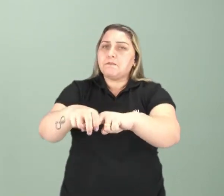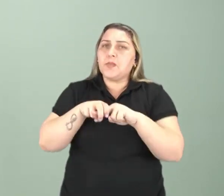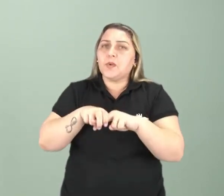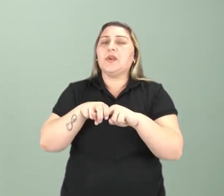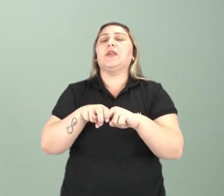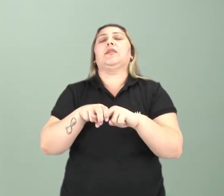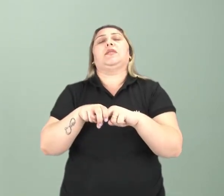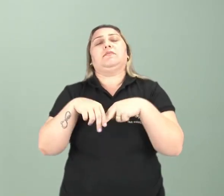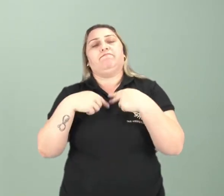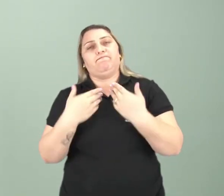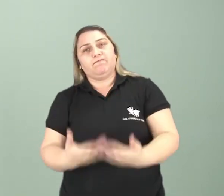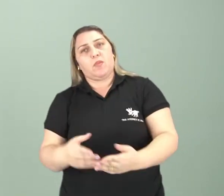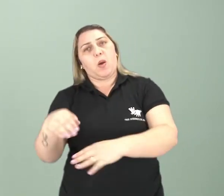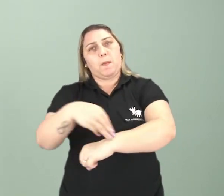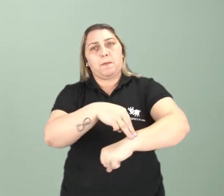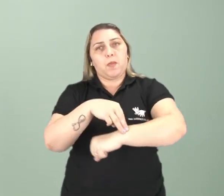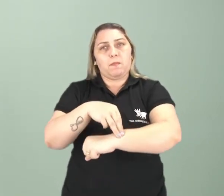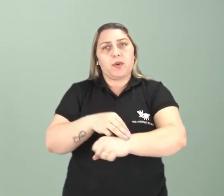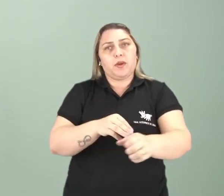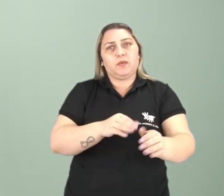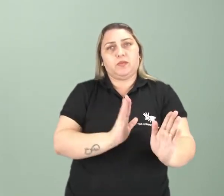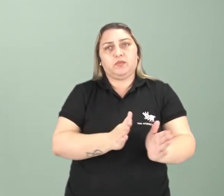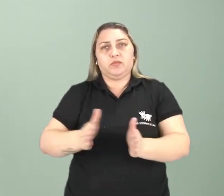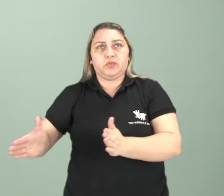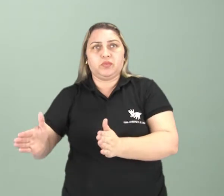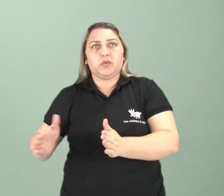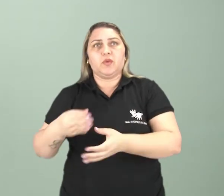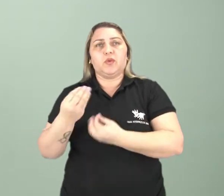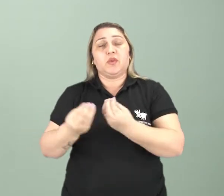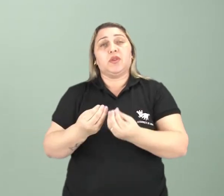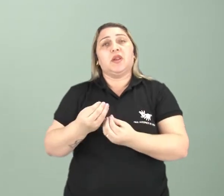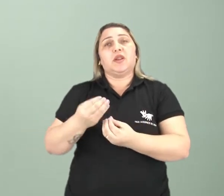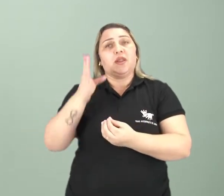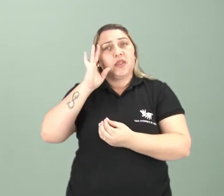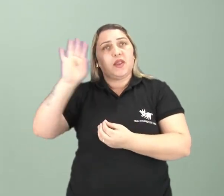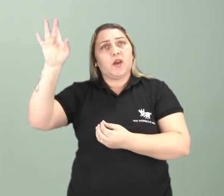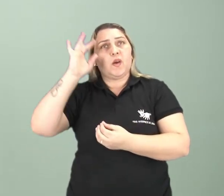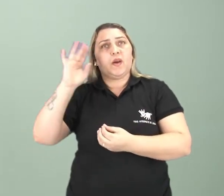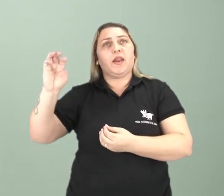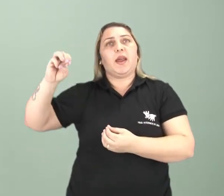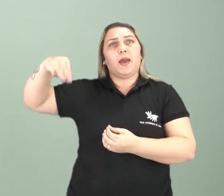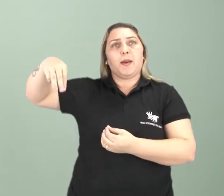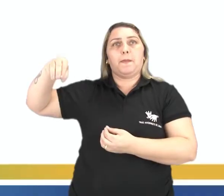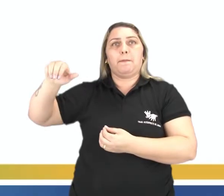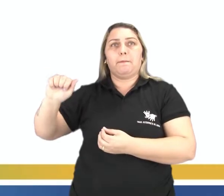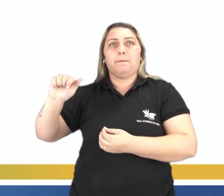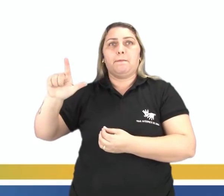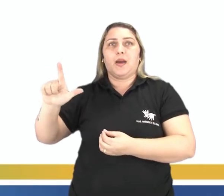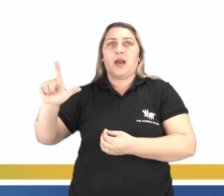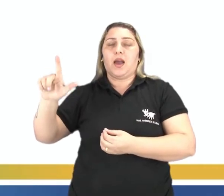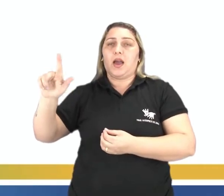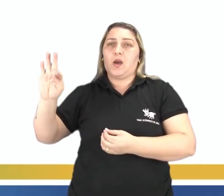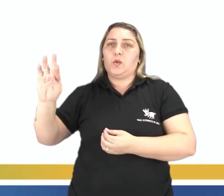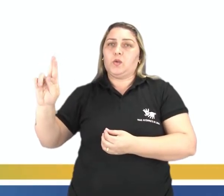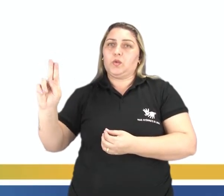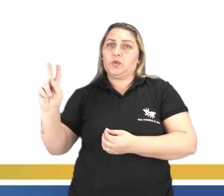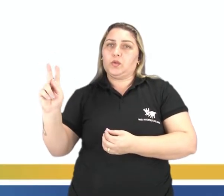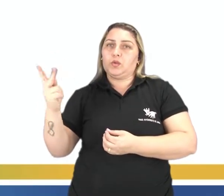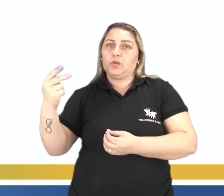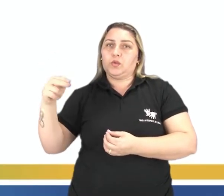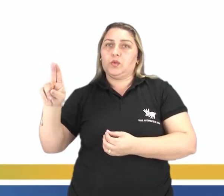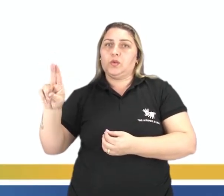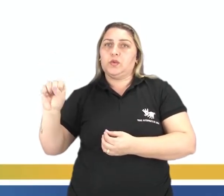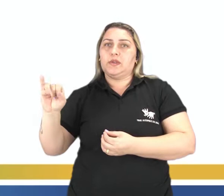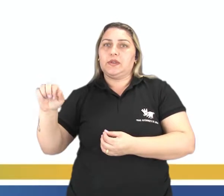que dedica-se um momento a esse processo. Comecemos com as teorias, então. A primeira teoria, nós vamos ter a teoria